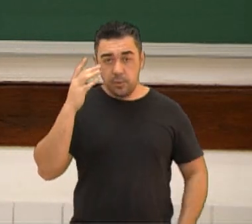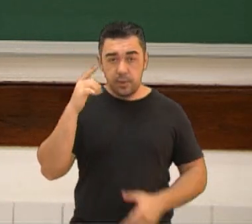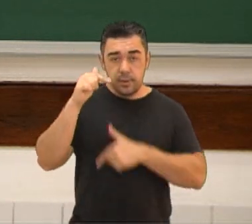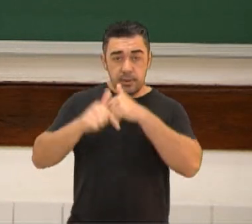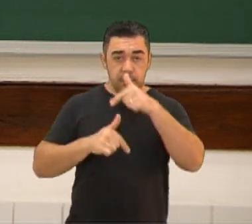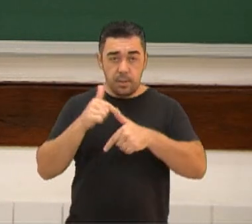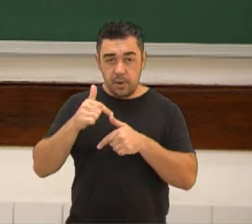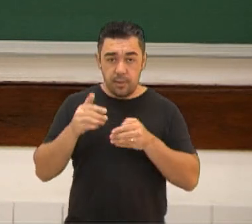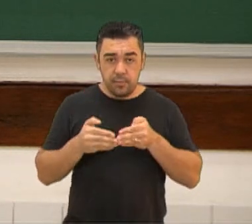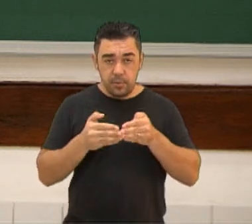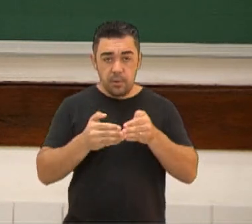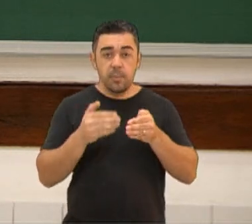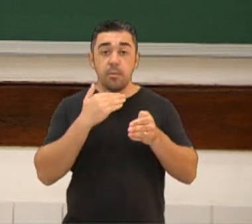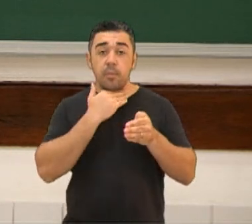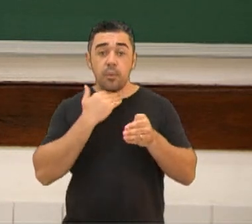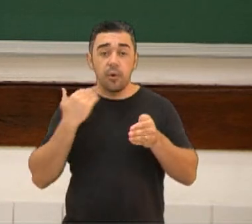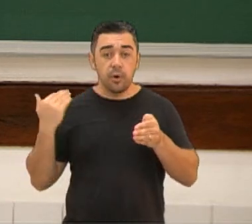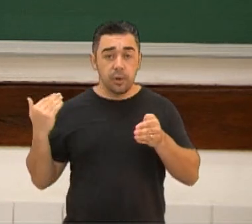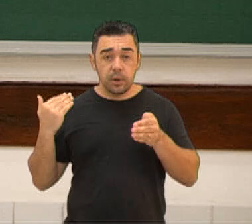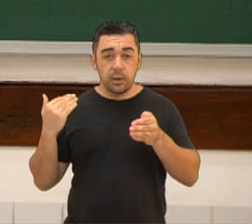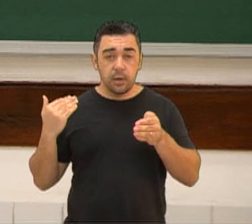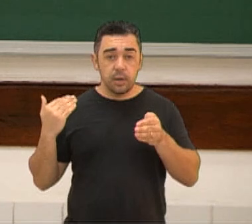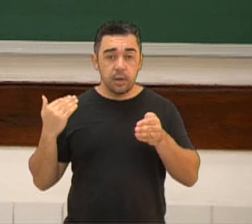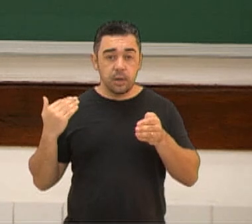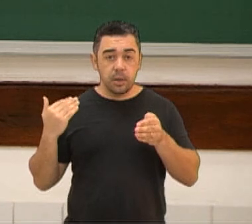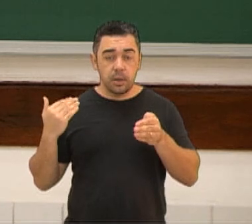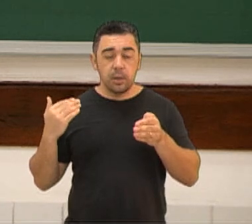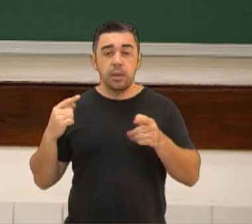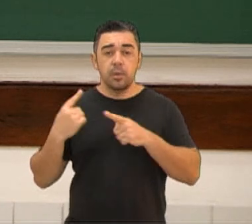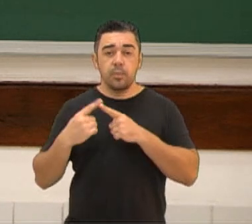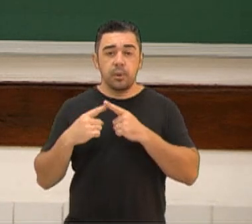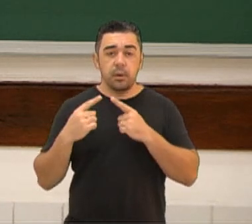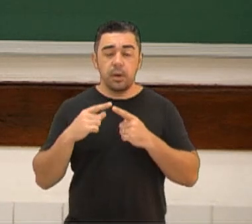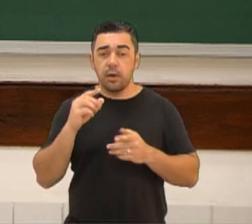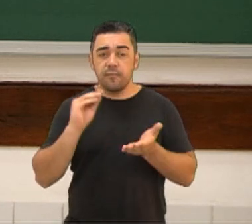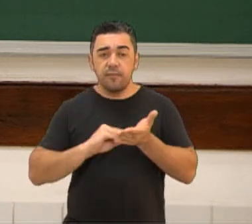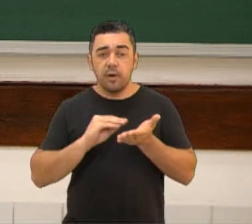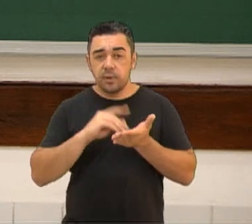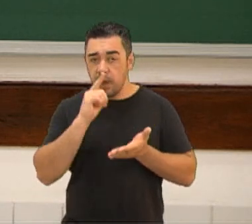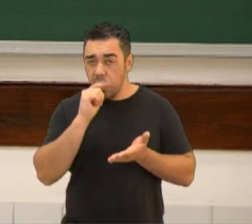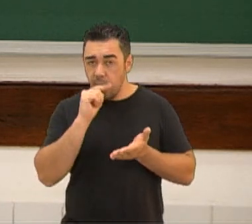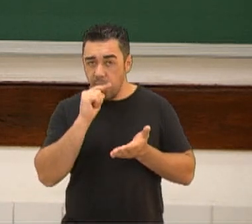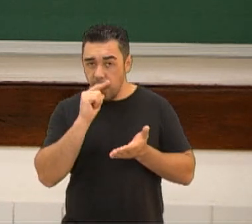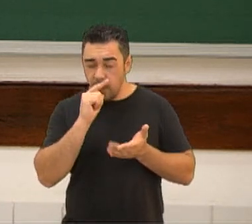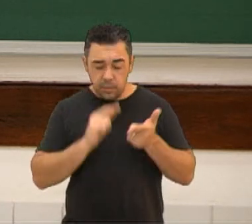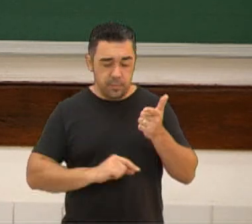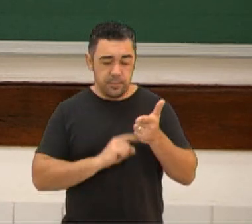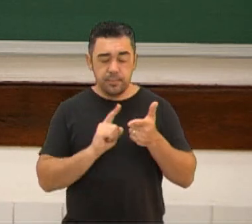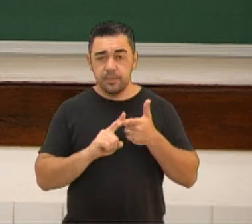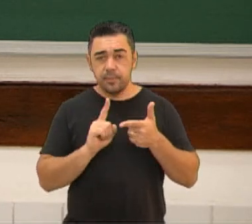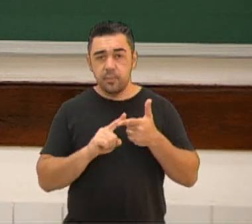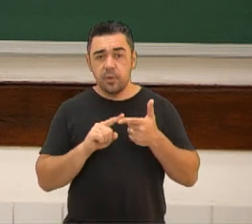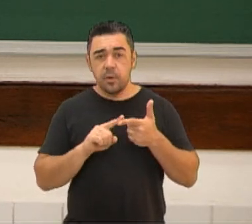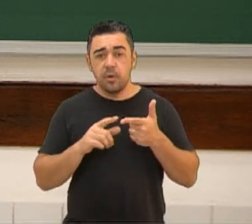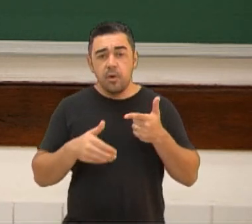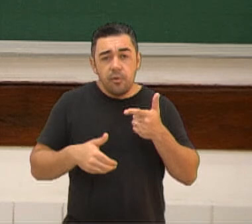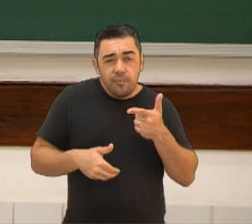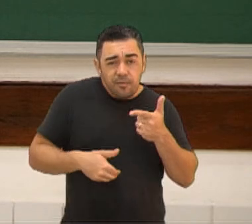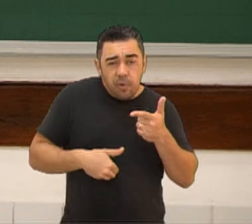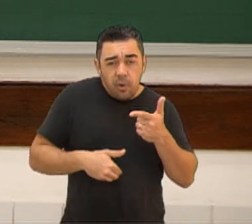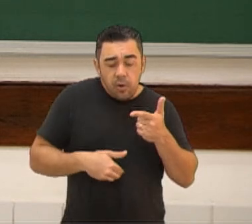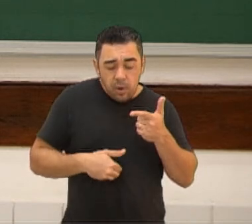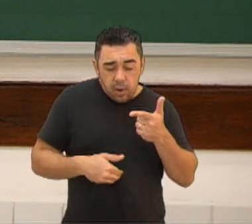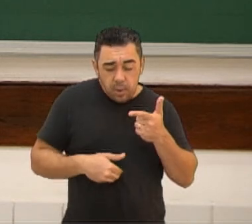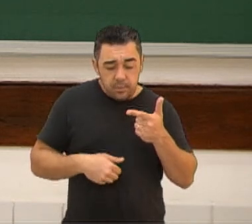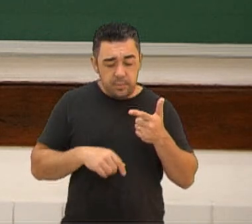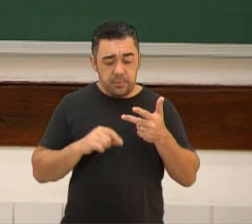eles morriam em alto mar, seja de desidratação, seja porque eles pegavam